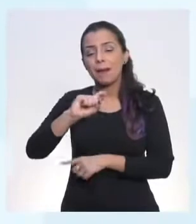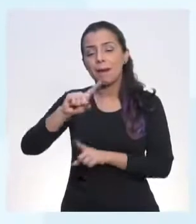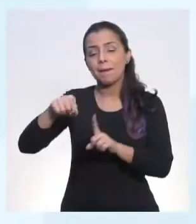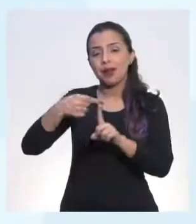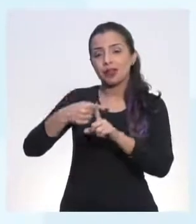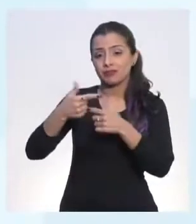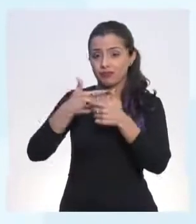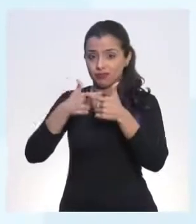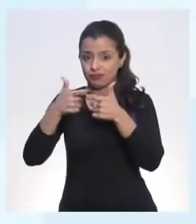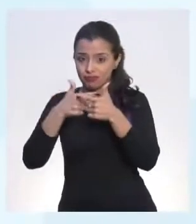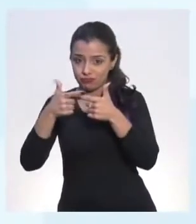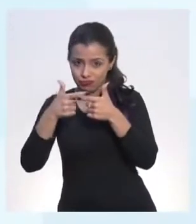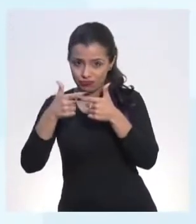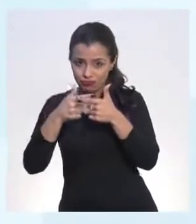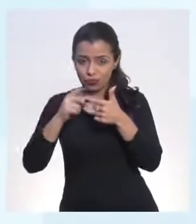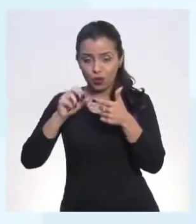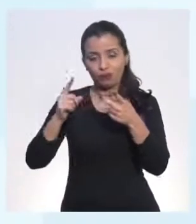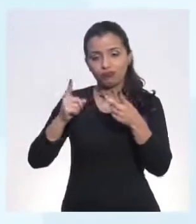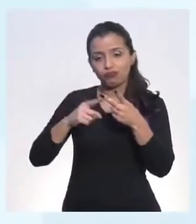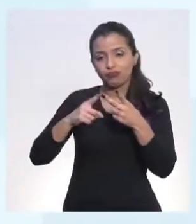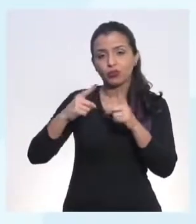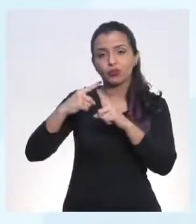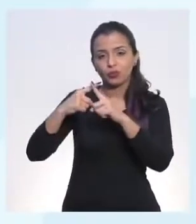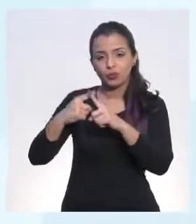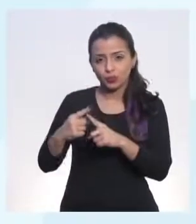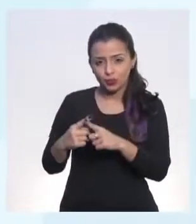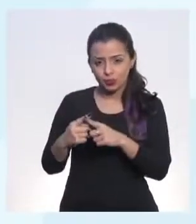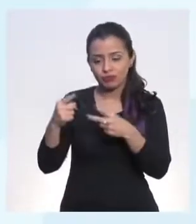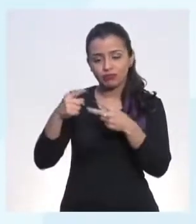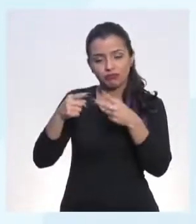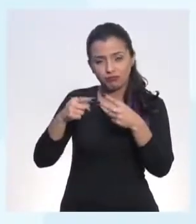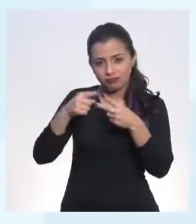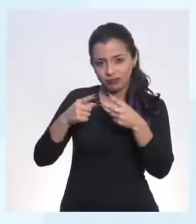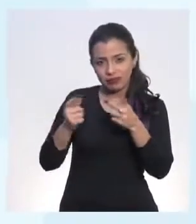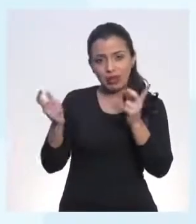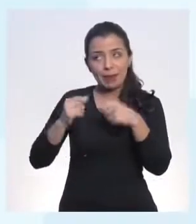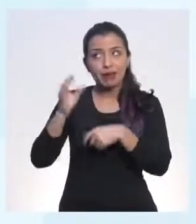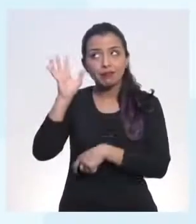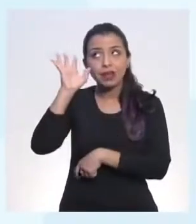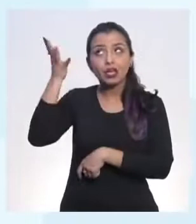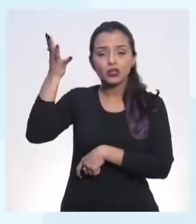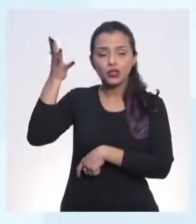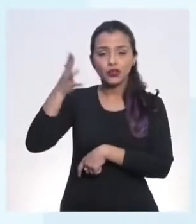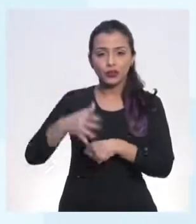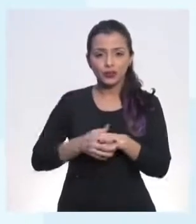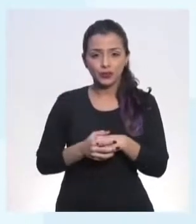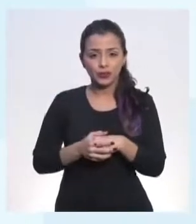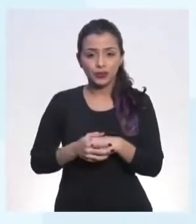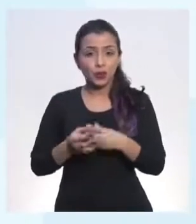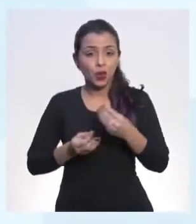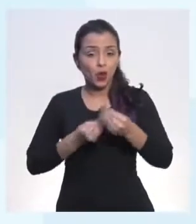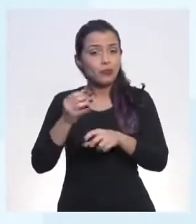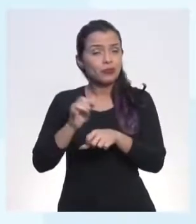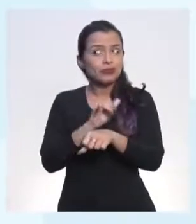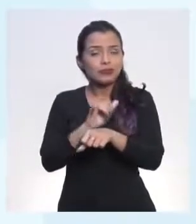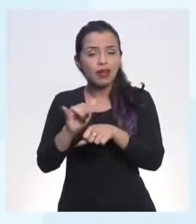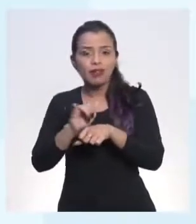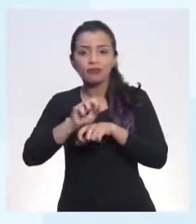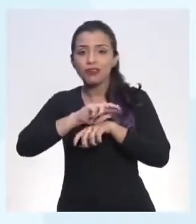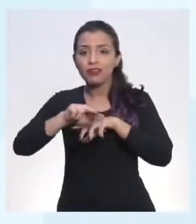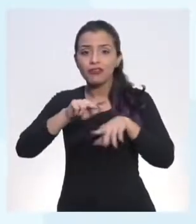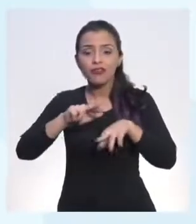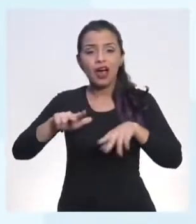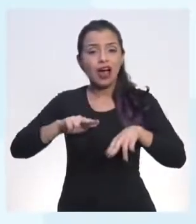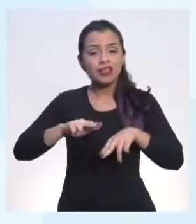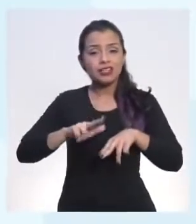e múltiplos, podendo incluir máximo divisor comum ou mínimo múltiplo comum, por meio de estratégias diversas aí,